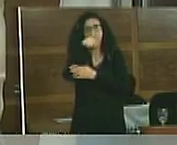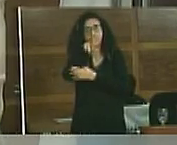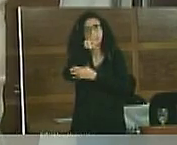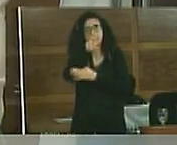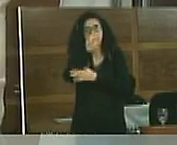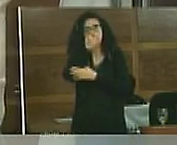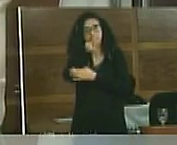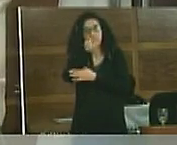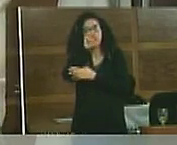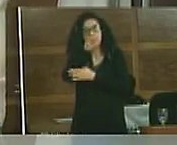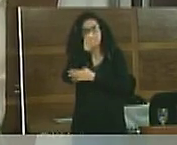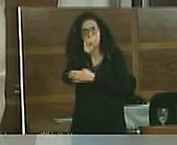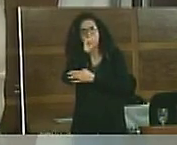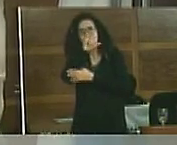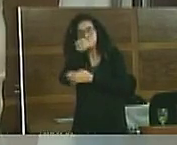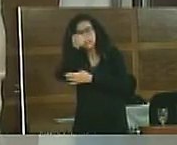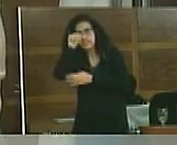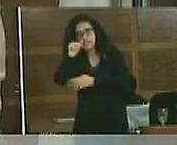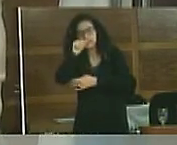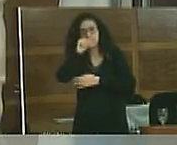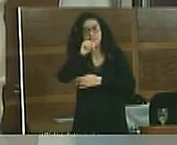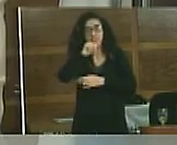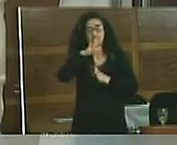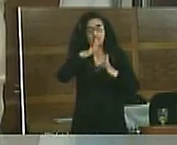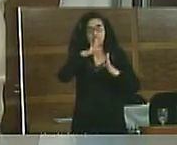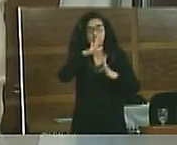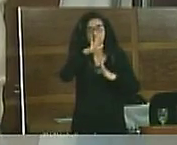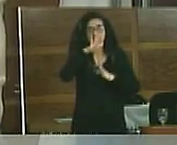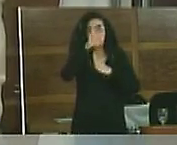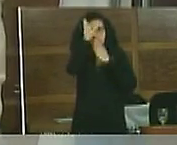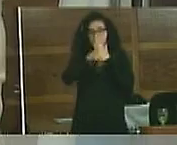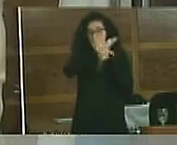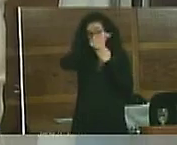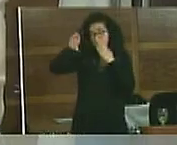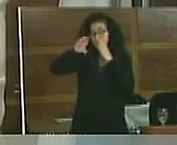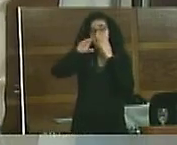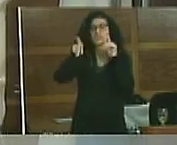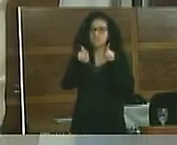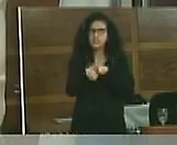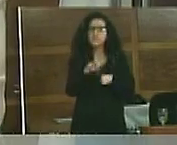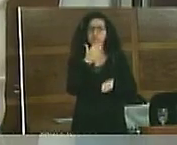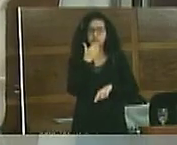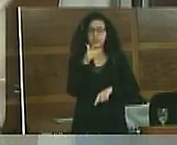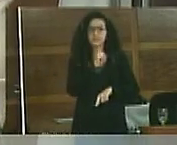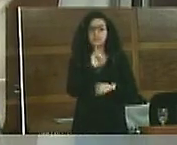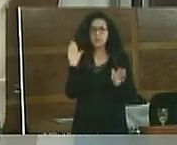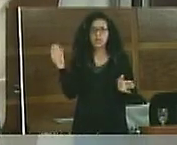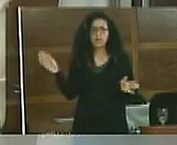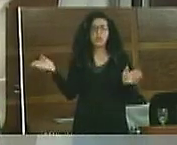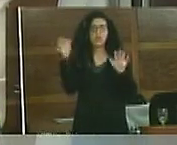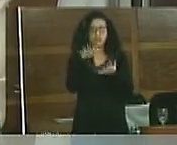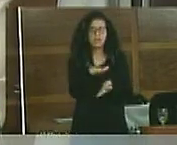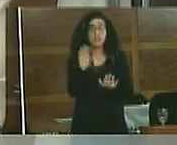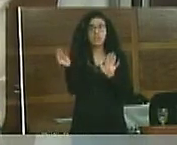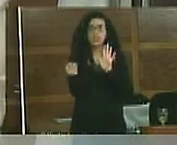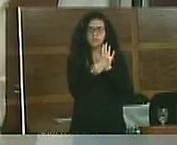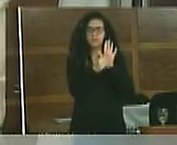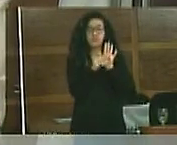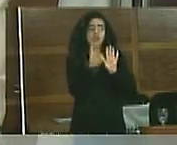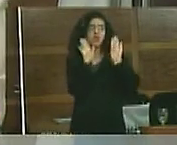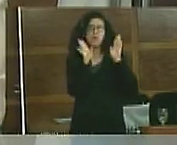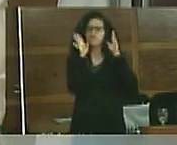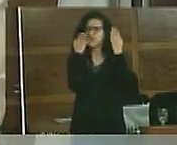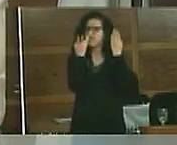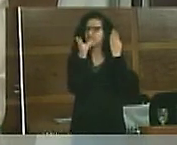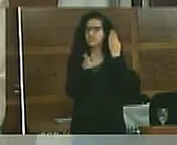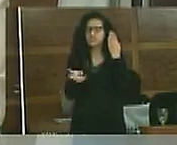Nossa Senhora Aparecida, no Balneário, no calendário oficial de eventos também do município de Angra dos Reis. É uma festa tradicional, Nossa